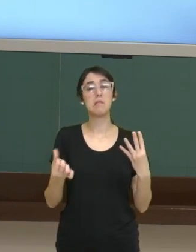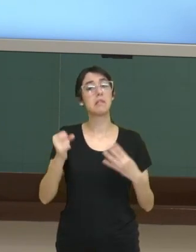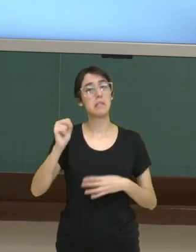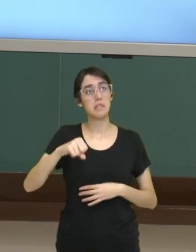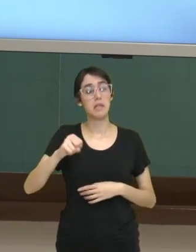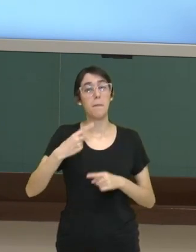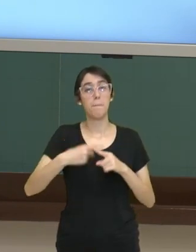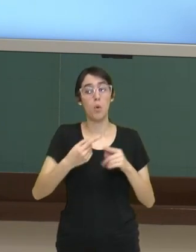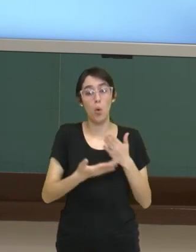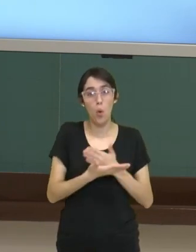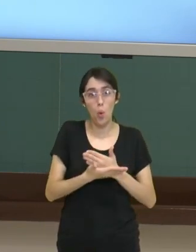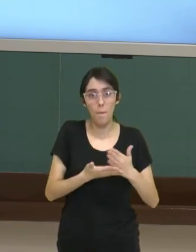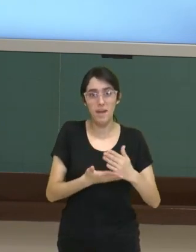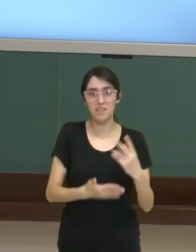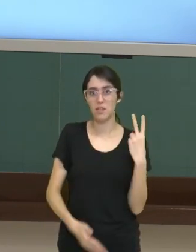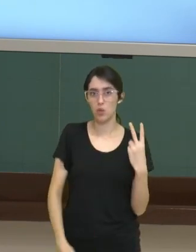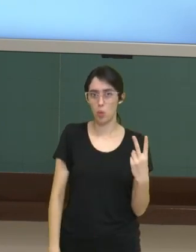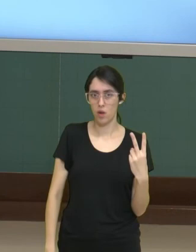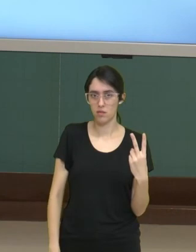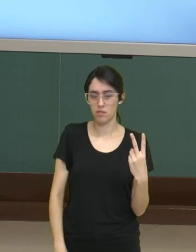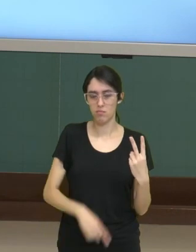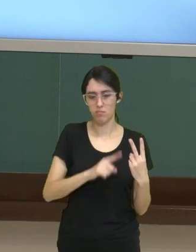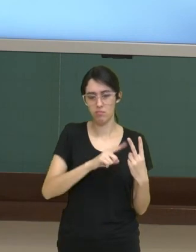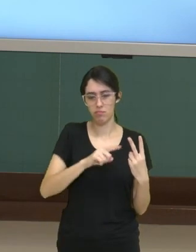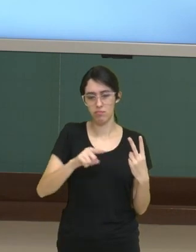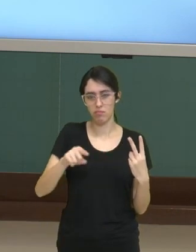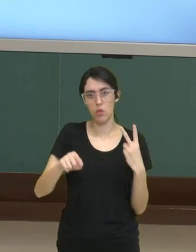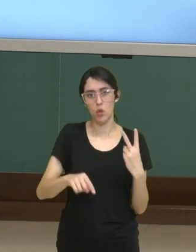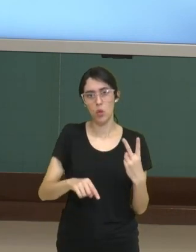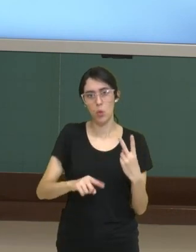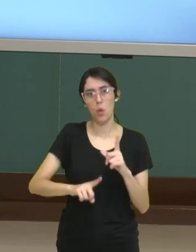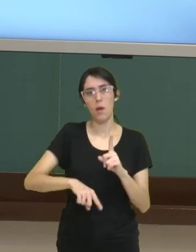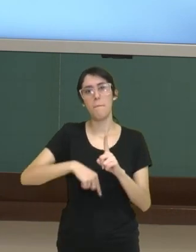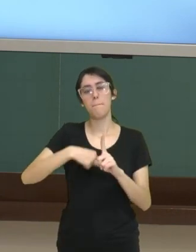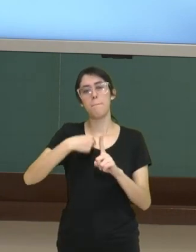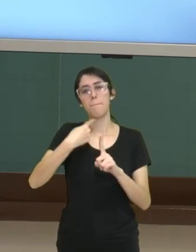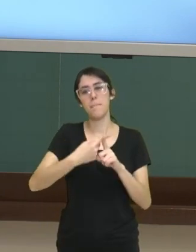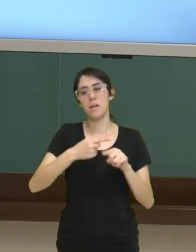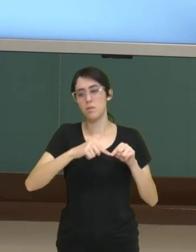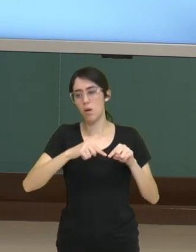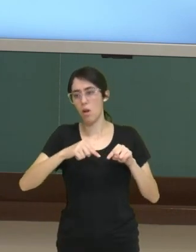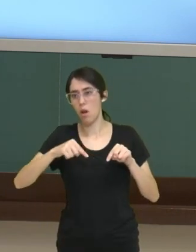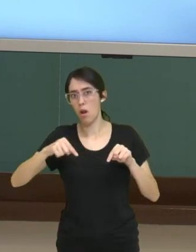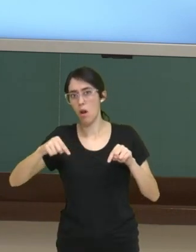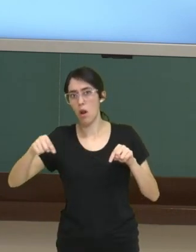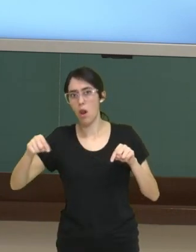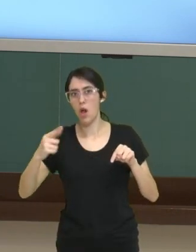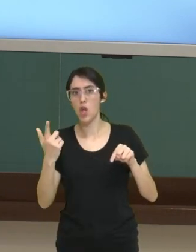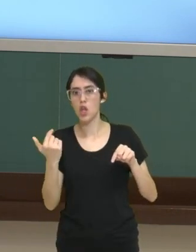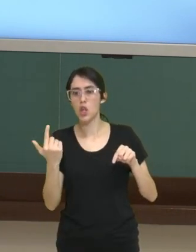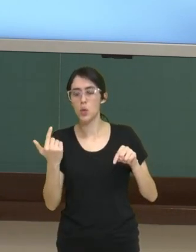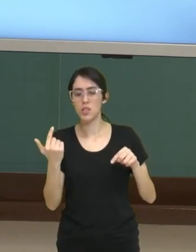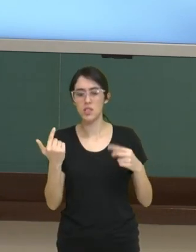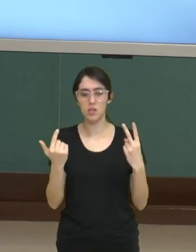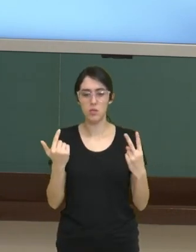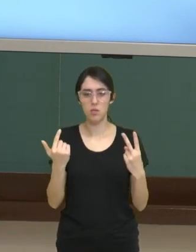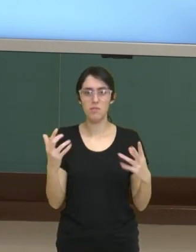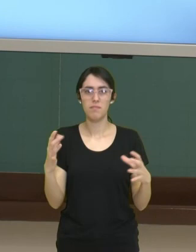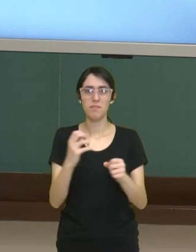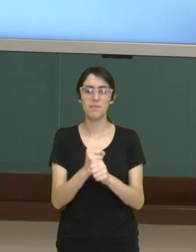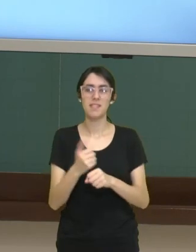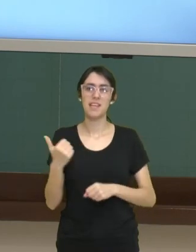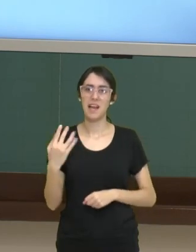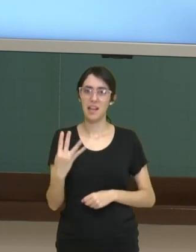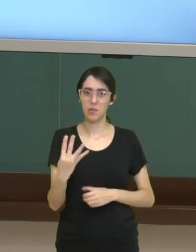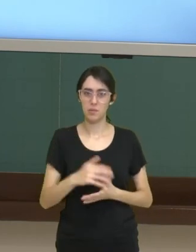ele começou em 2. Então, eu vou somar o 2 mais o que ele andou, que é 12. Então, portanto, vai ser 14.